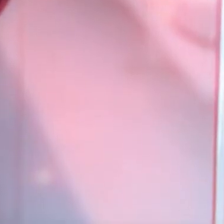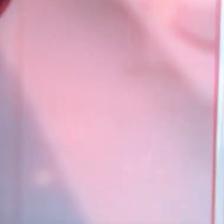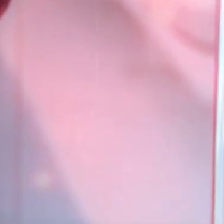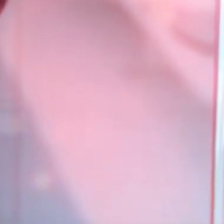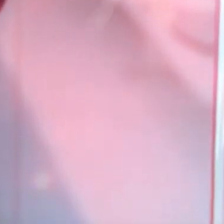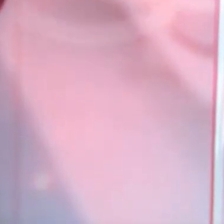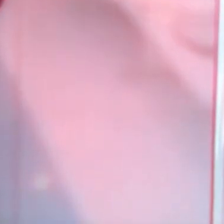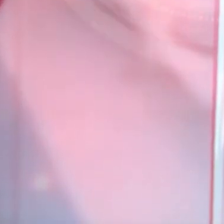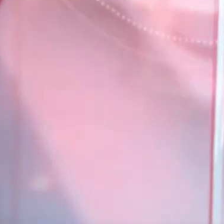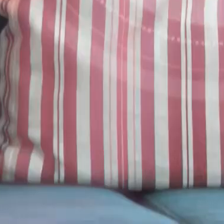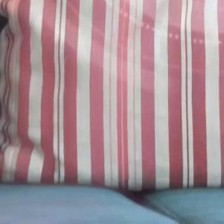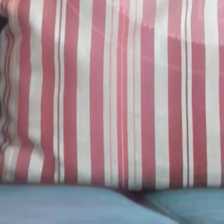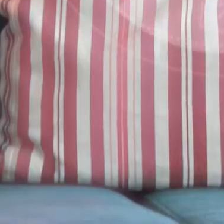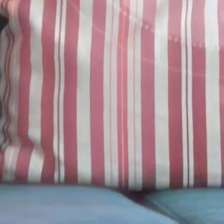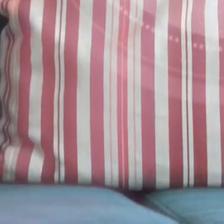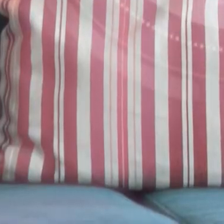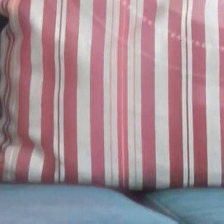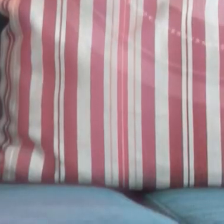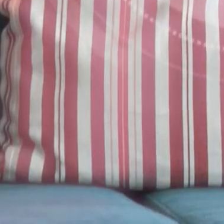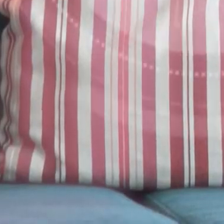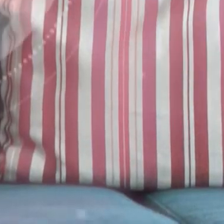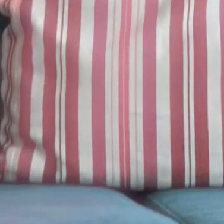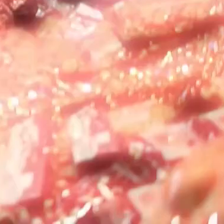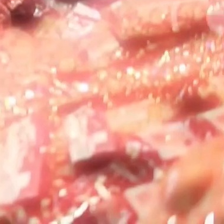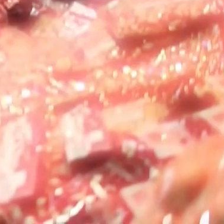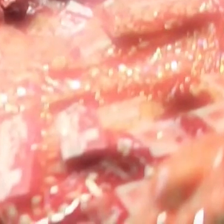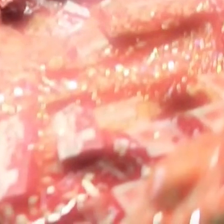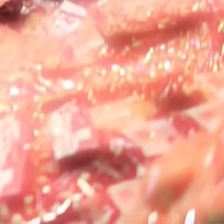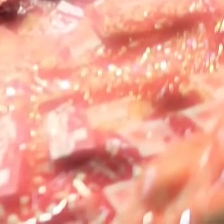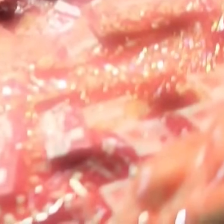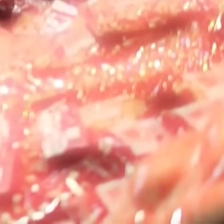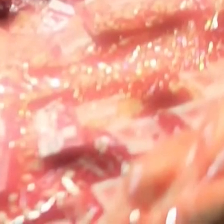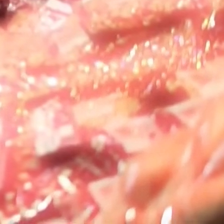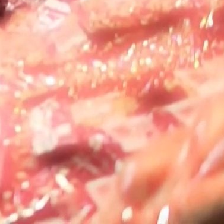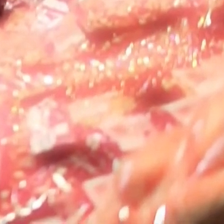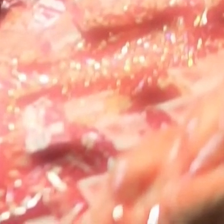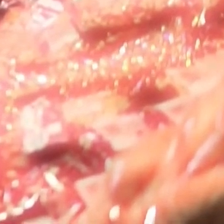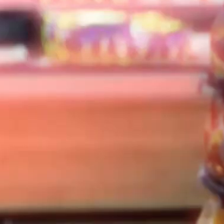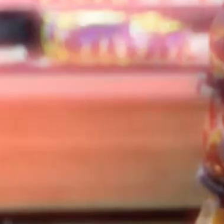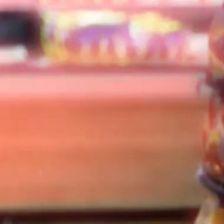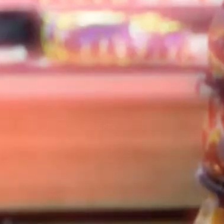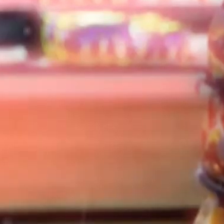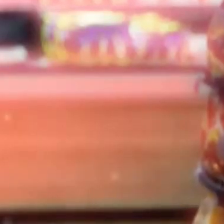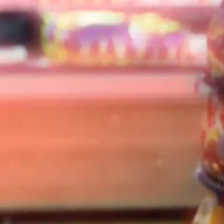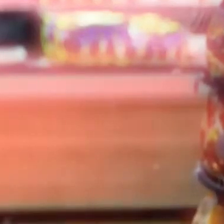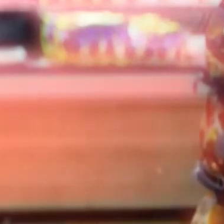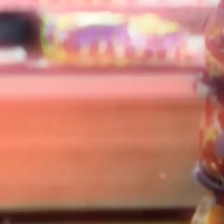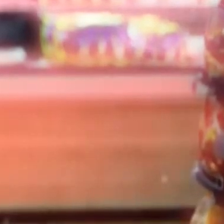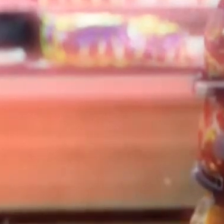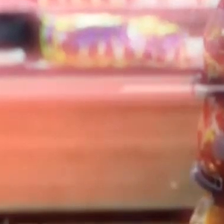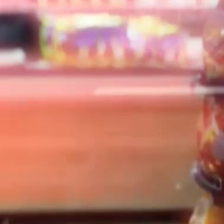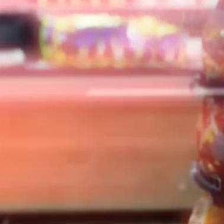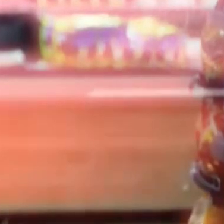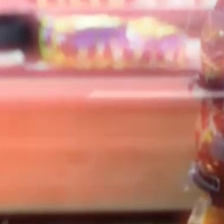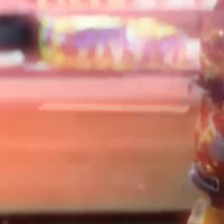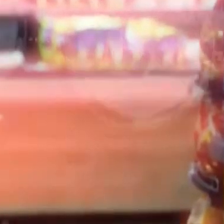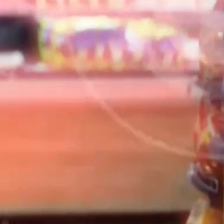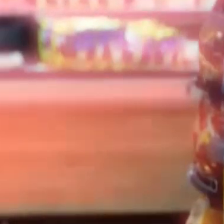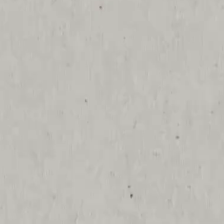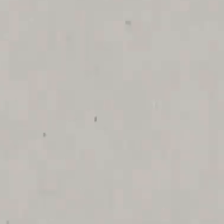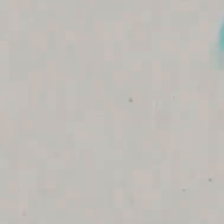melhor, identificar a minha real necessidade. Aquela palavrinha muito interessante para a gente, eu preciso ou